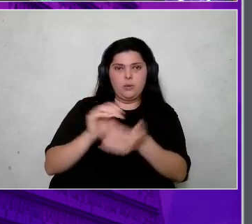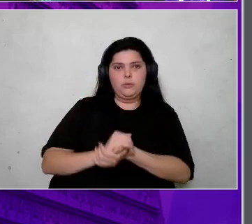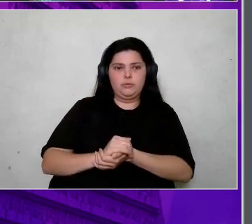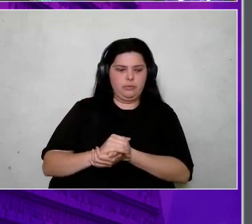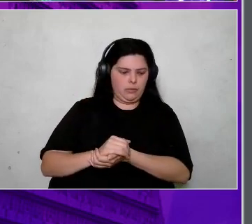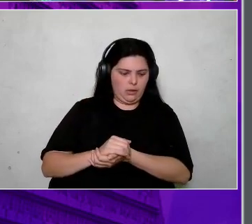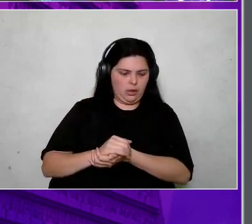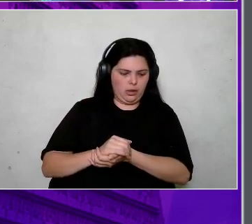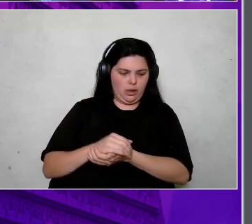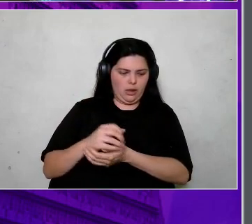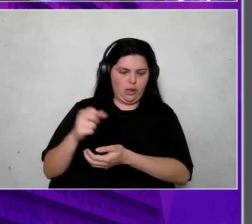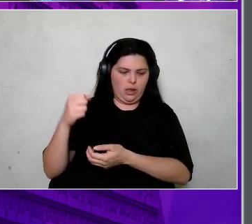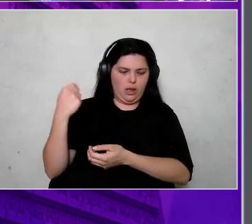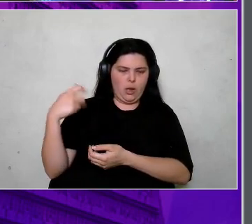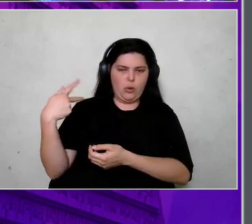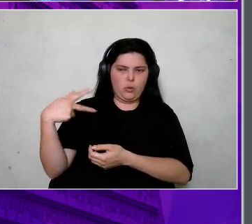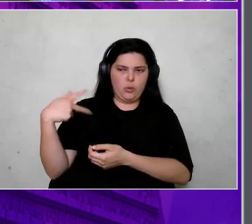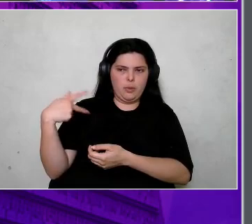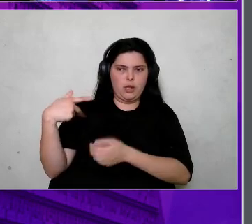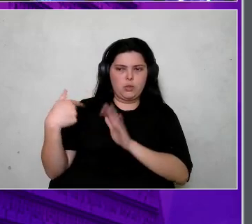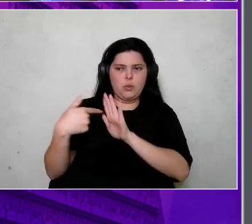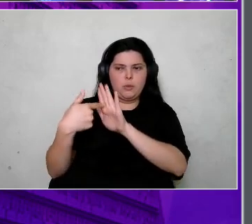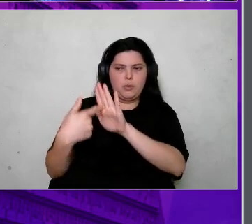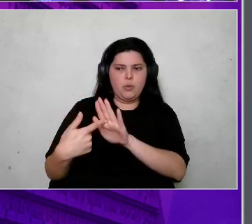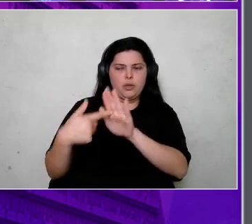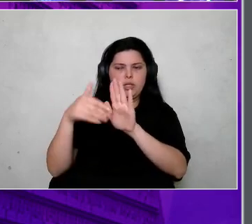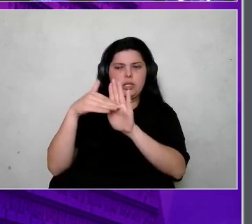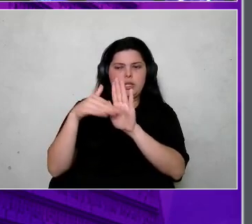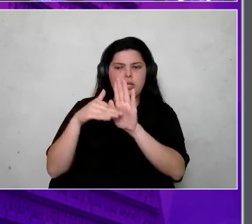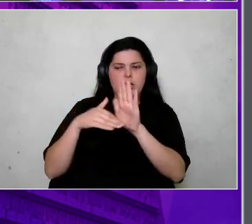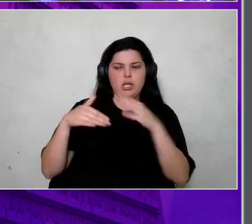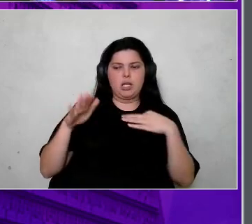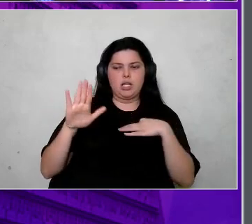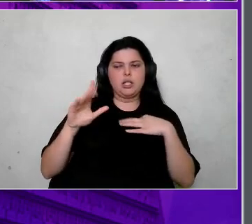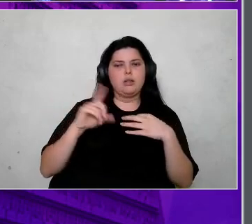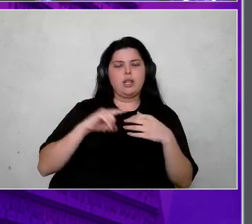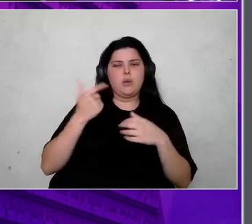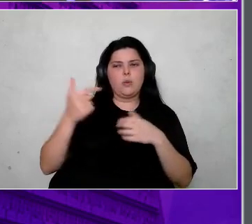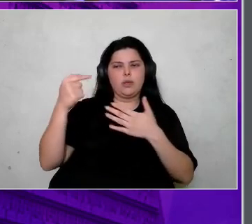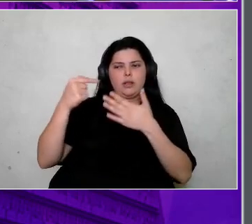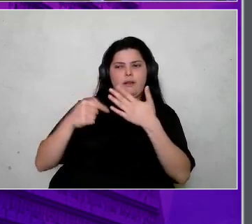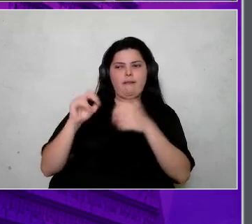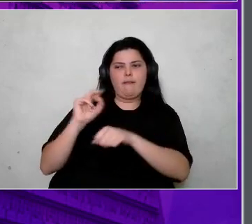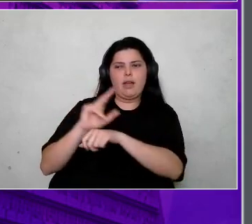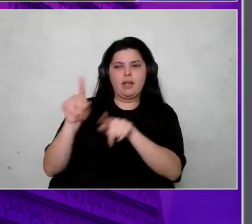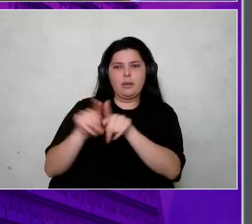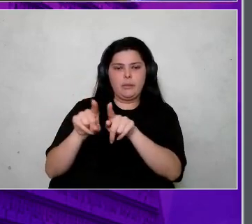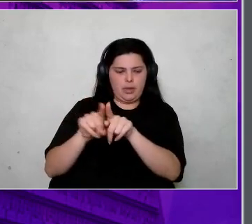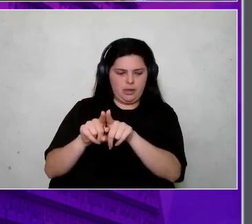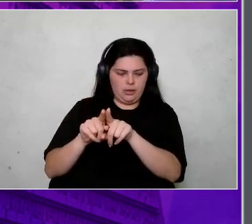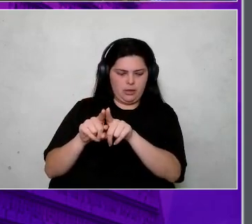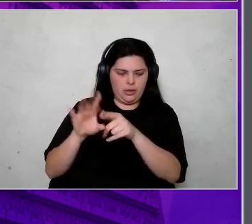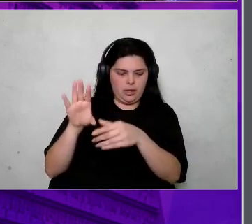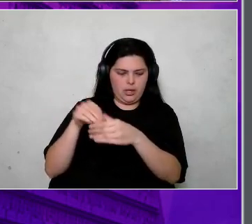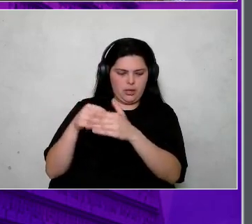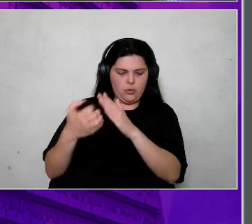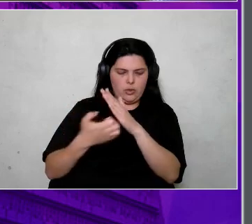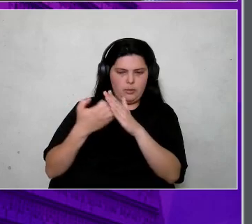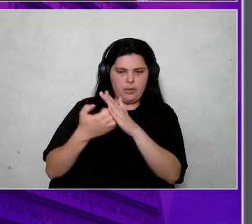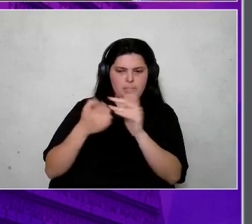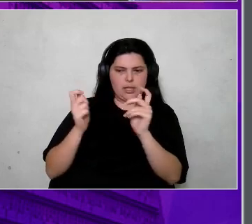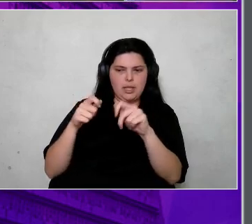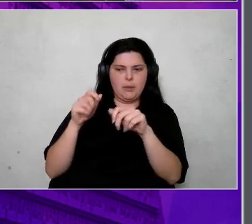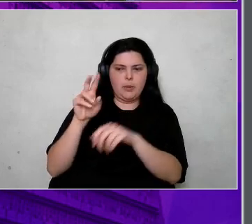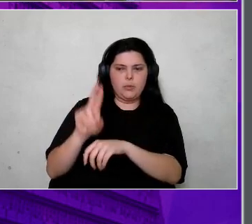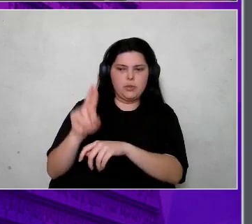automaticamente já mostrar para aquele candidato que existem outras vagas naquela empresa que ele pode aplicar e que